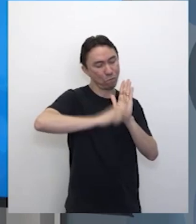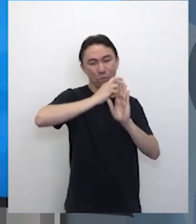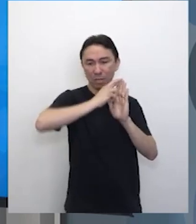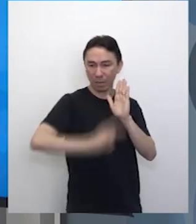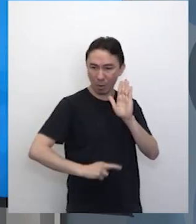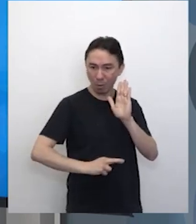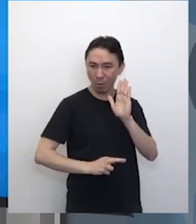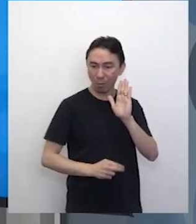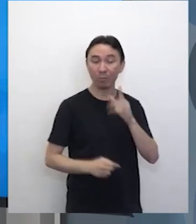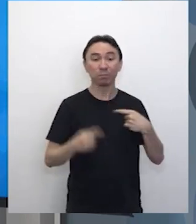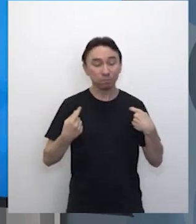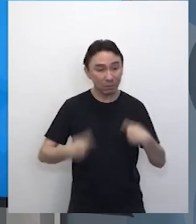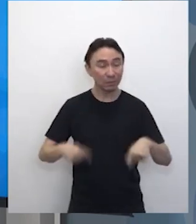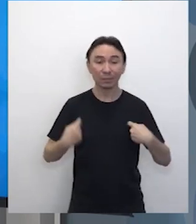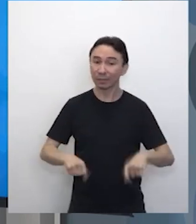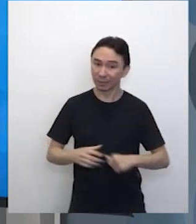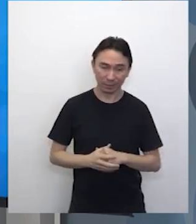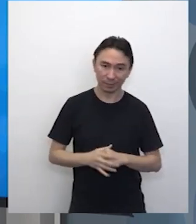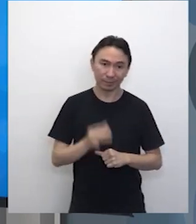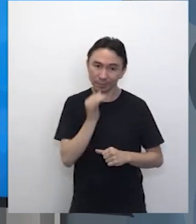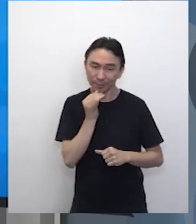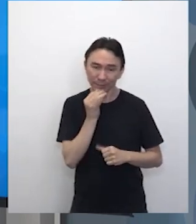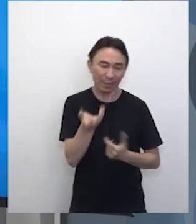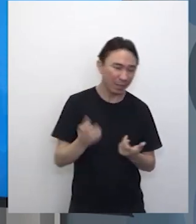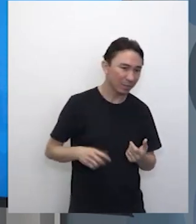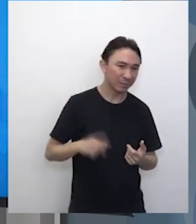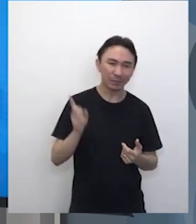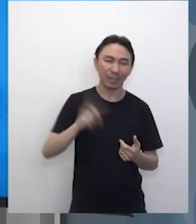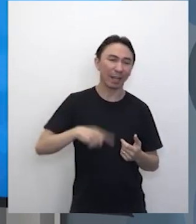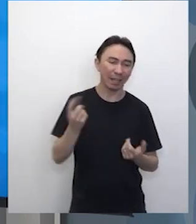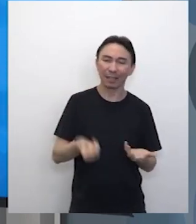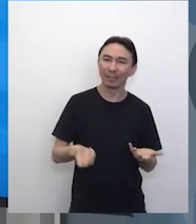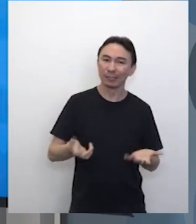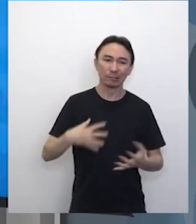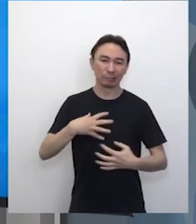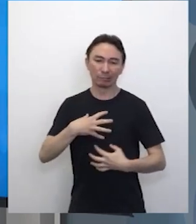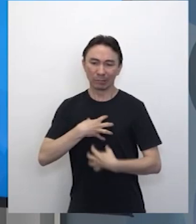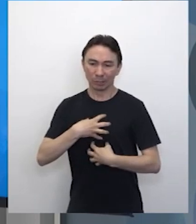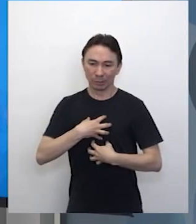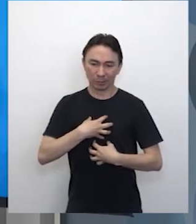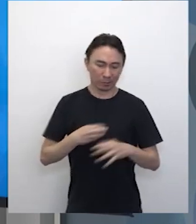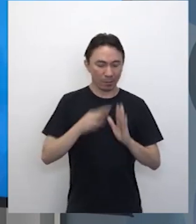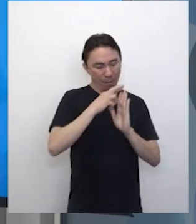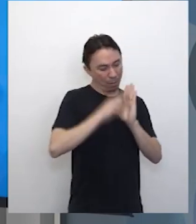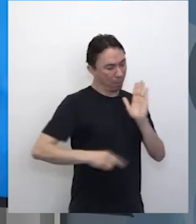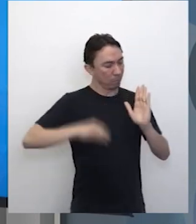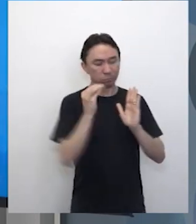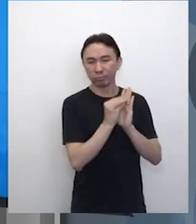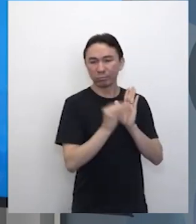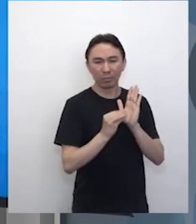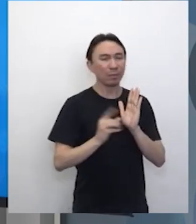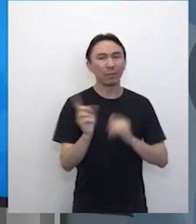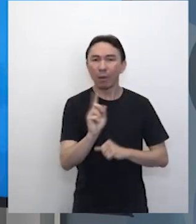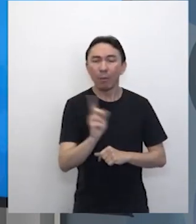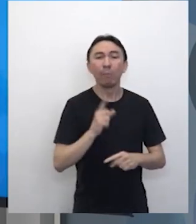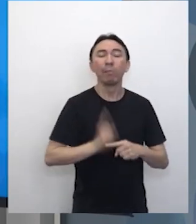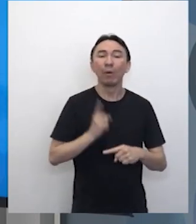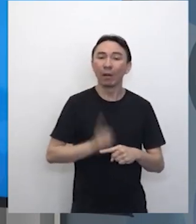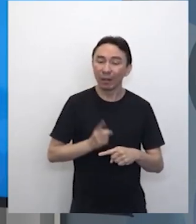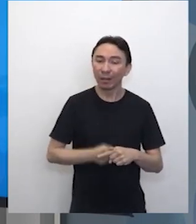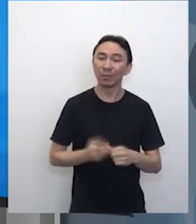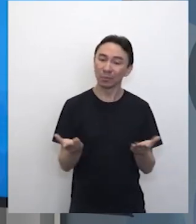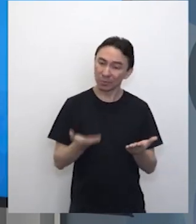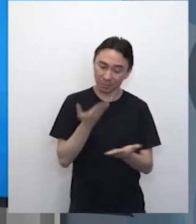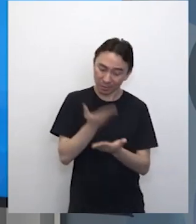referencial. Então, por que você não pode usar a função emotiva na redação, por exemplo? Esta aula de hoje vai explicar para vocês. Então, agora